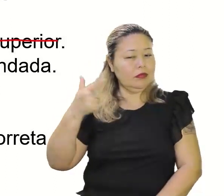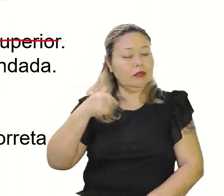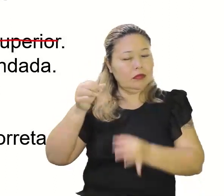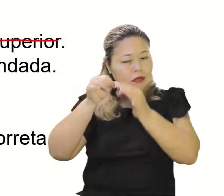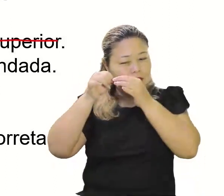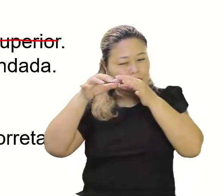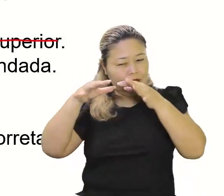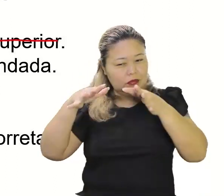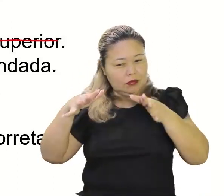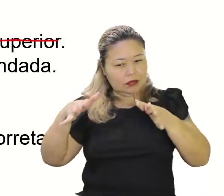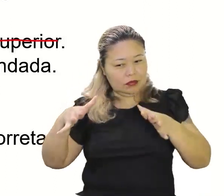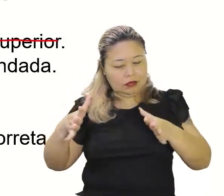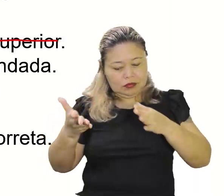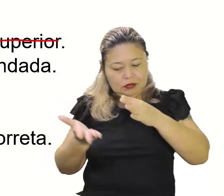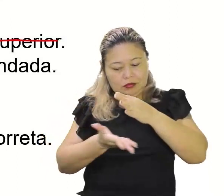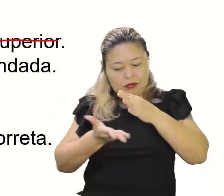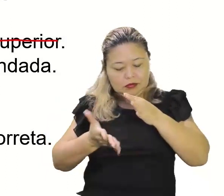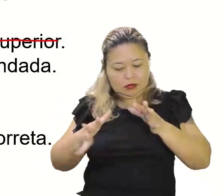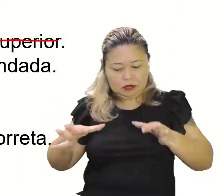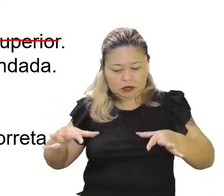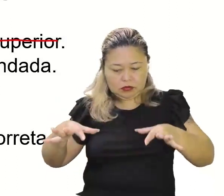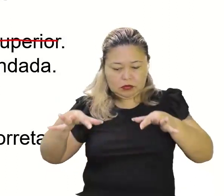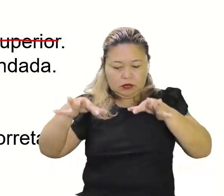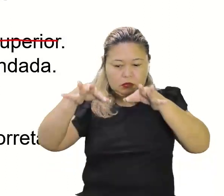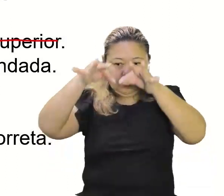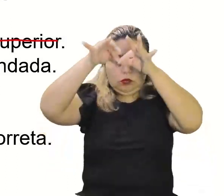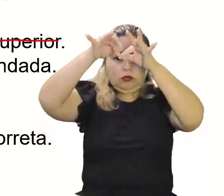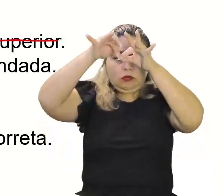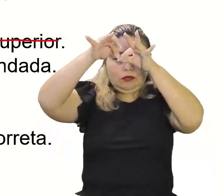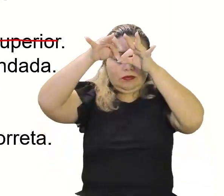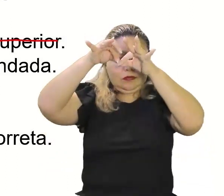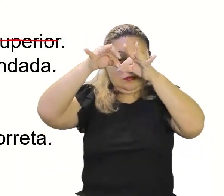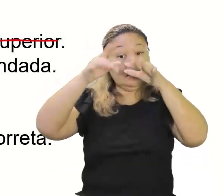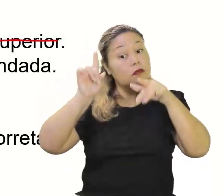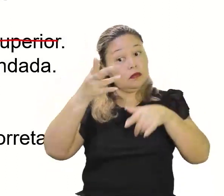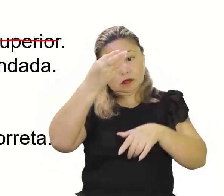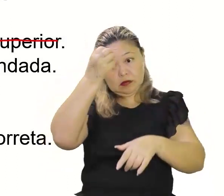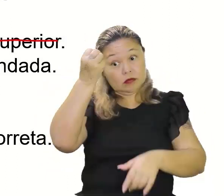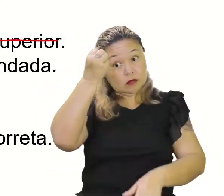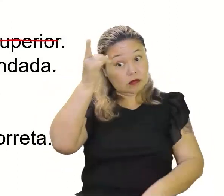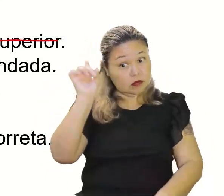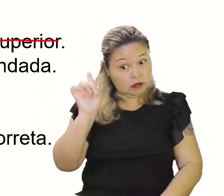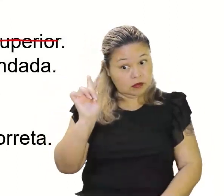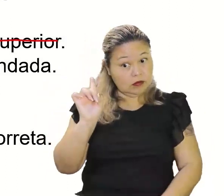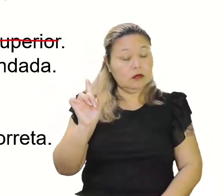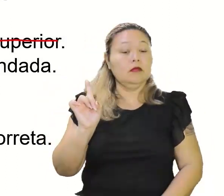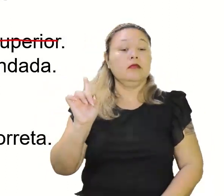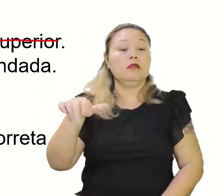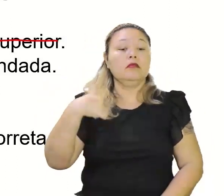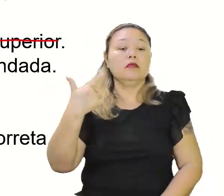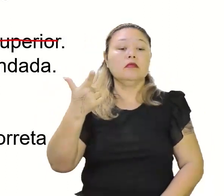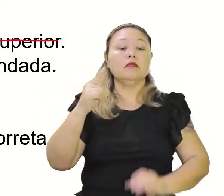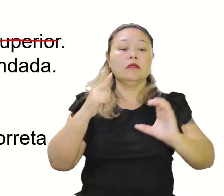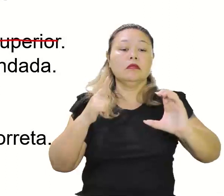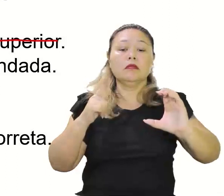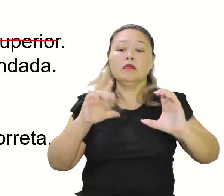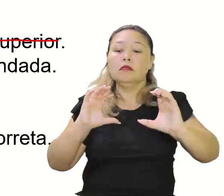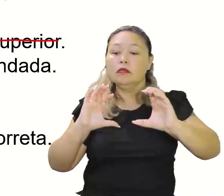pirâmide tem uma base e fecha em um único ponto. Não esqueçam disso. Mesmo. Letra C, é